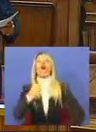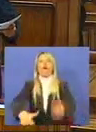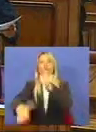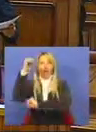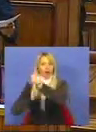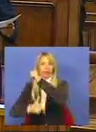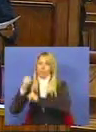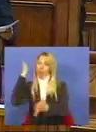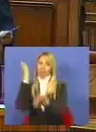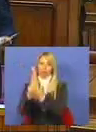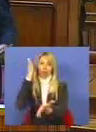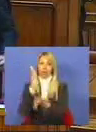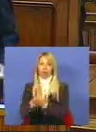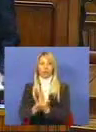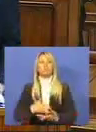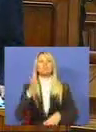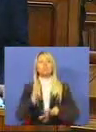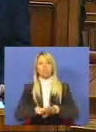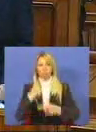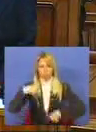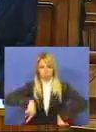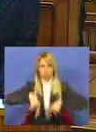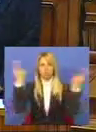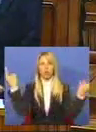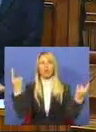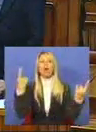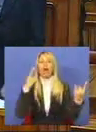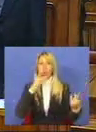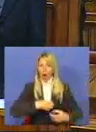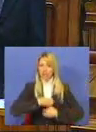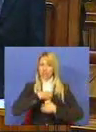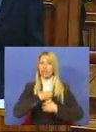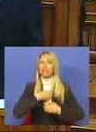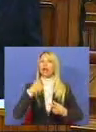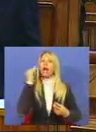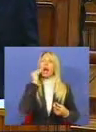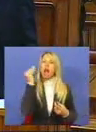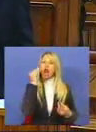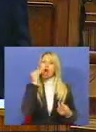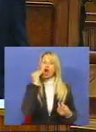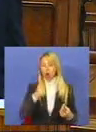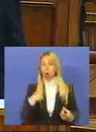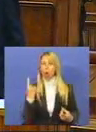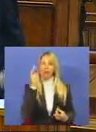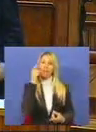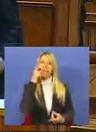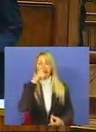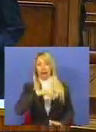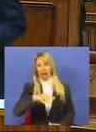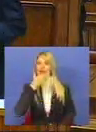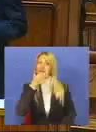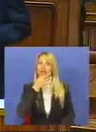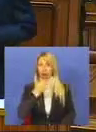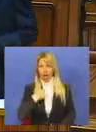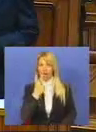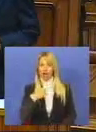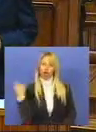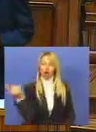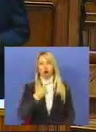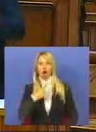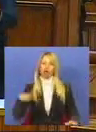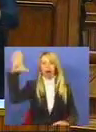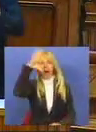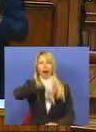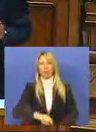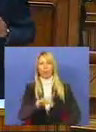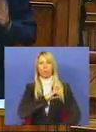Dizem tudo sobre os valores e a sensibilidade de quem as profere. Somos os campeões das privatizações. E eu pergunto-lhe, Sr. Primeiro-Ministro,